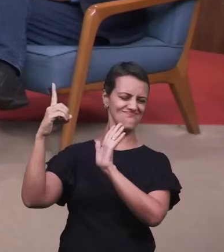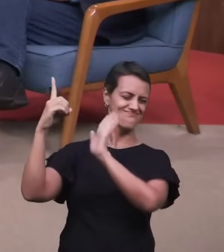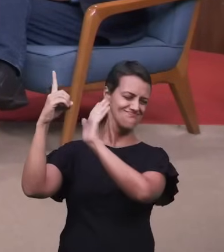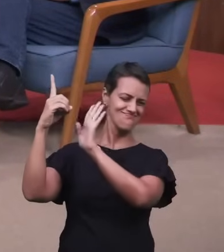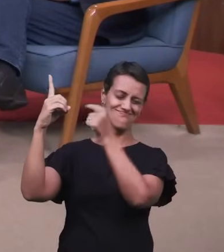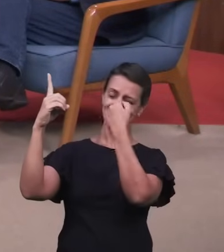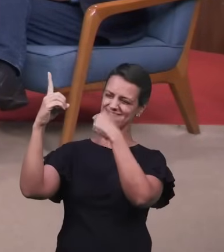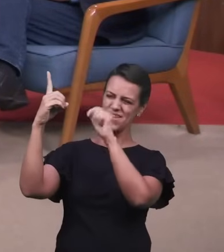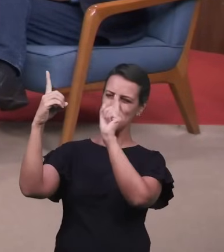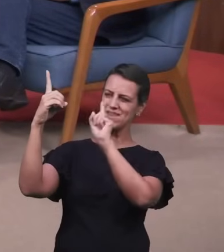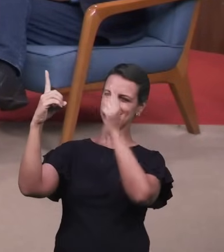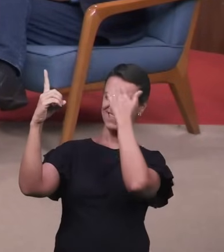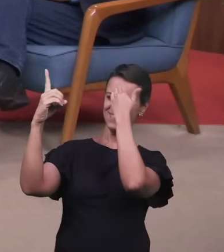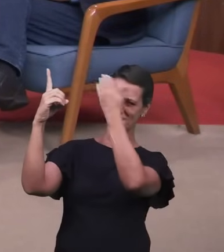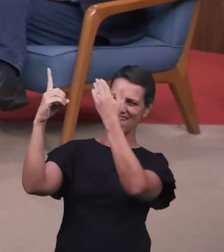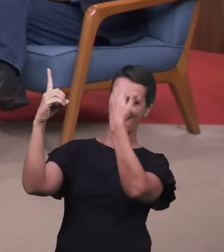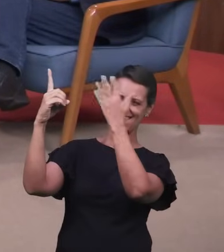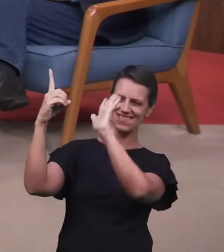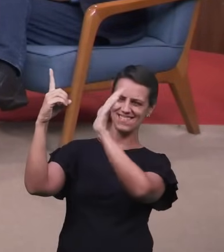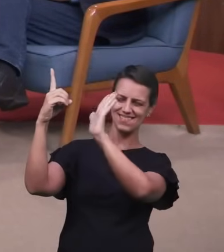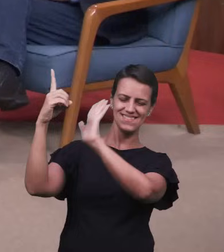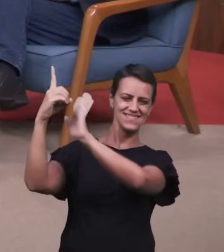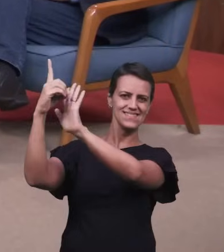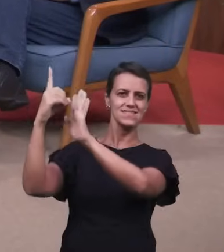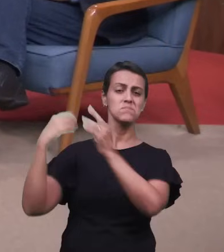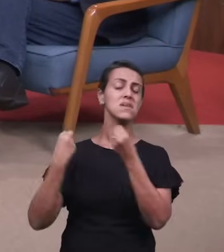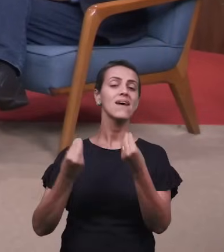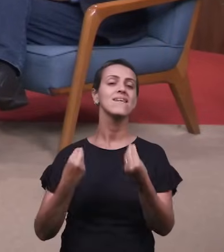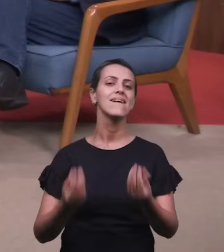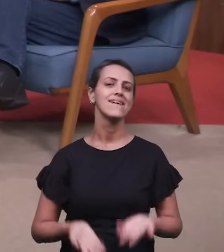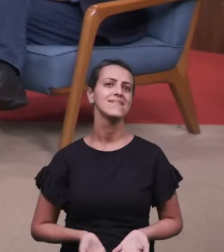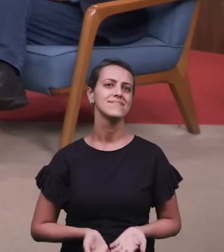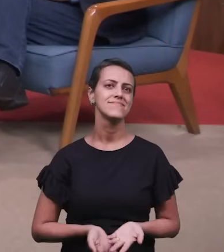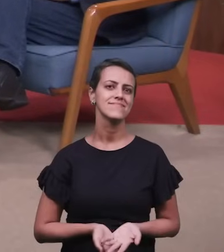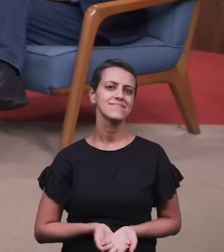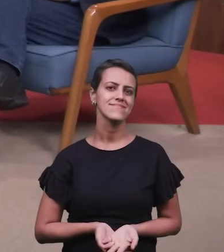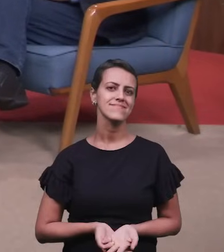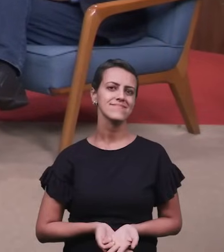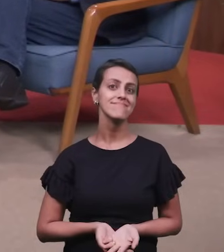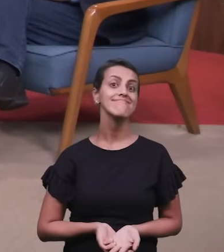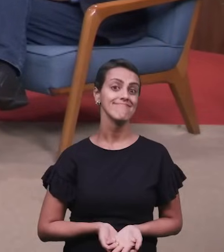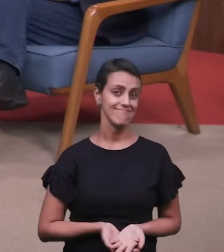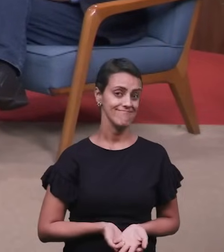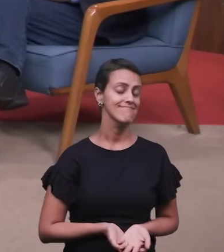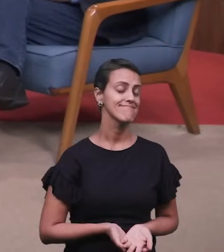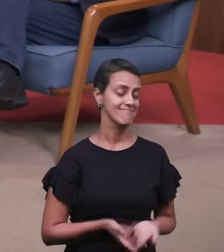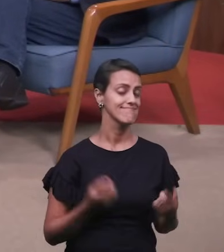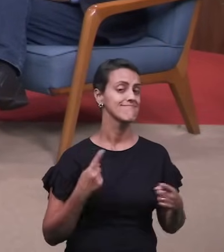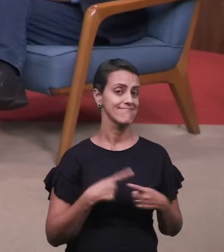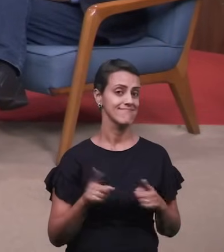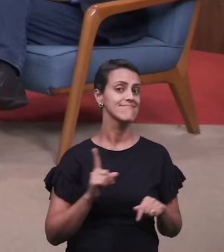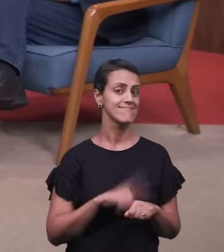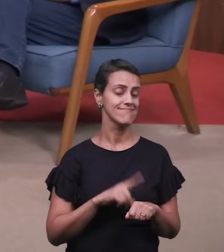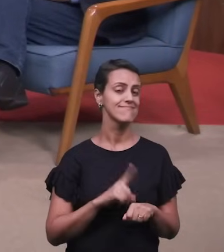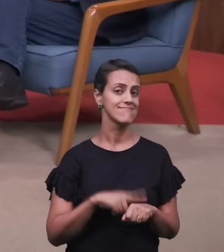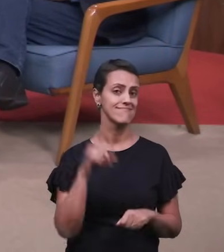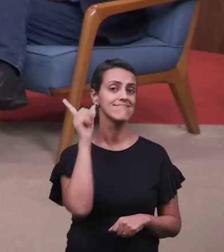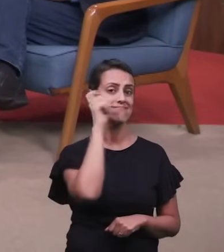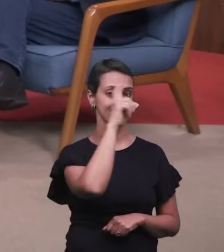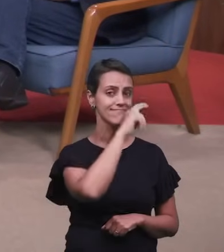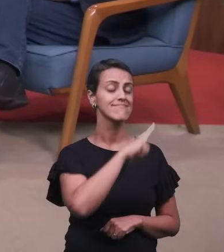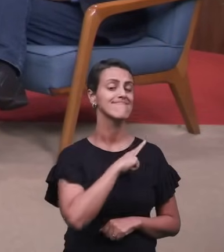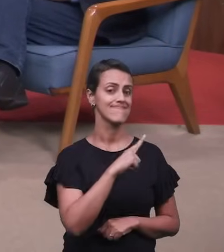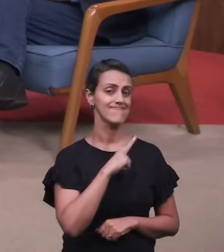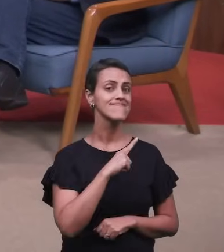mel. Você precisa da doçura do Espírito Santo para quê? Não é? Mas na hora que você começar a enfrentar as horas amargas da